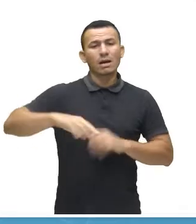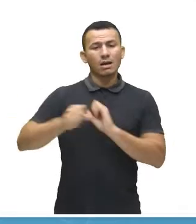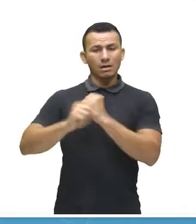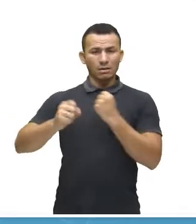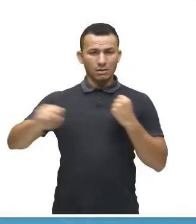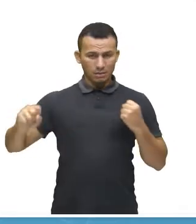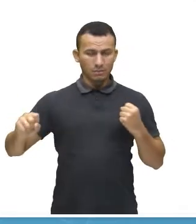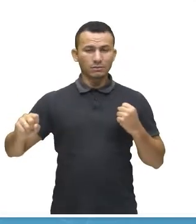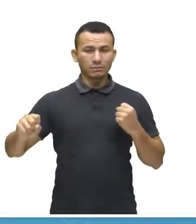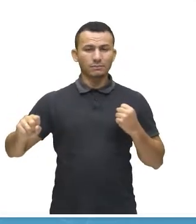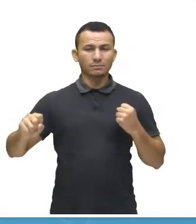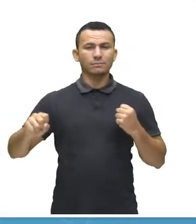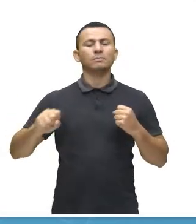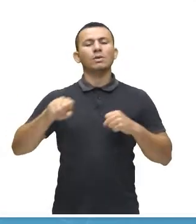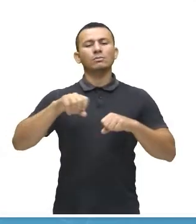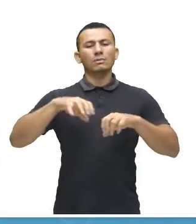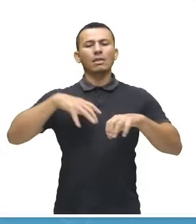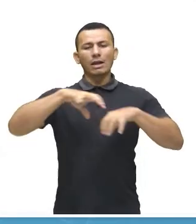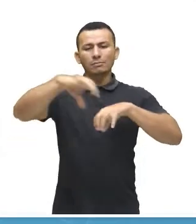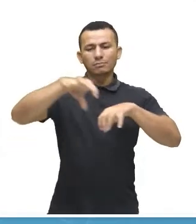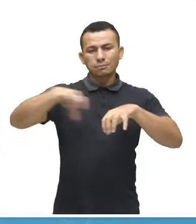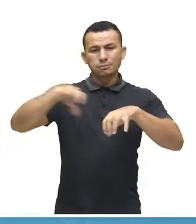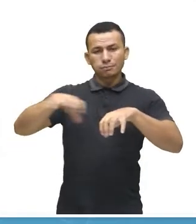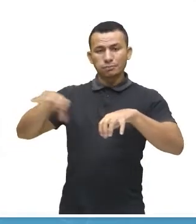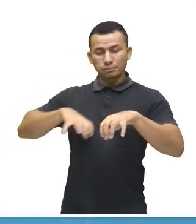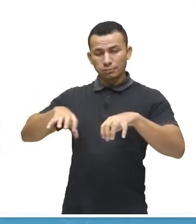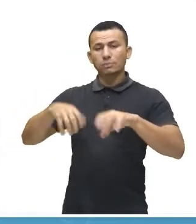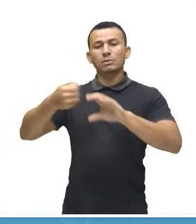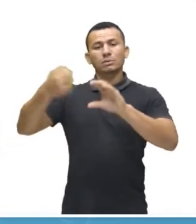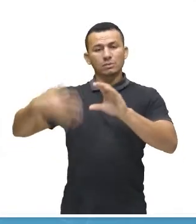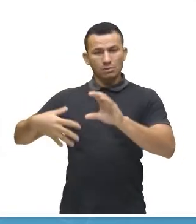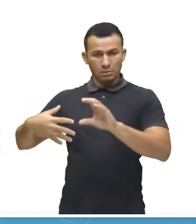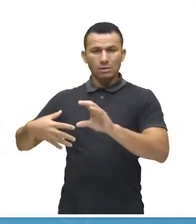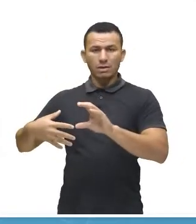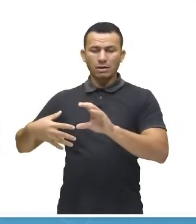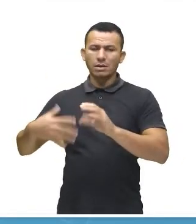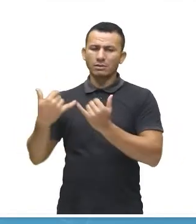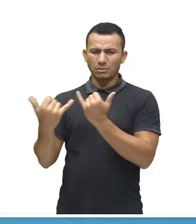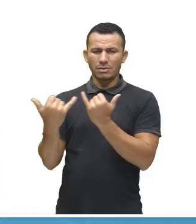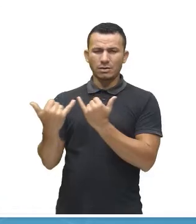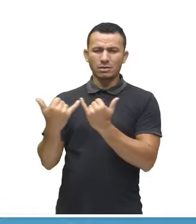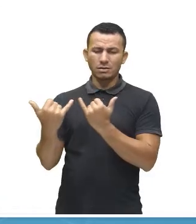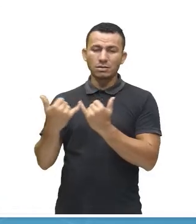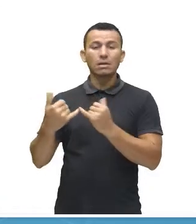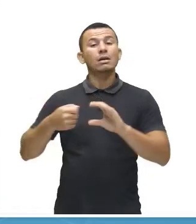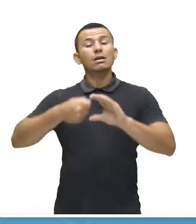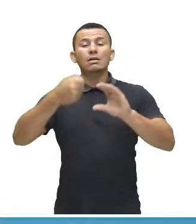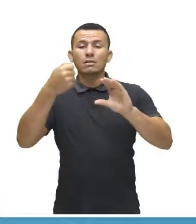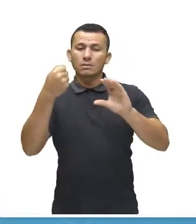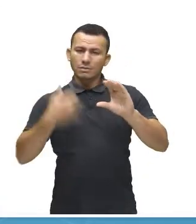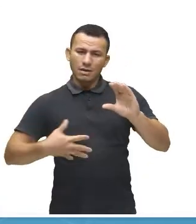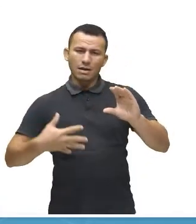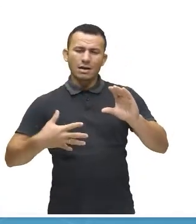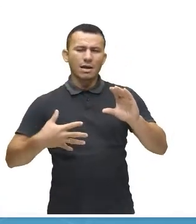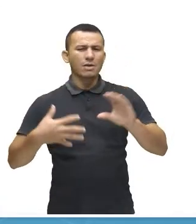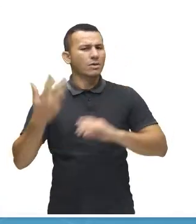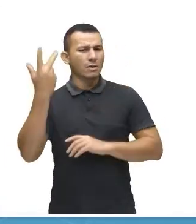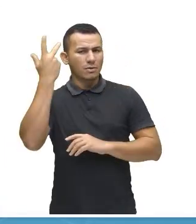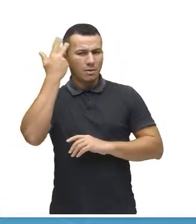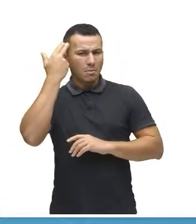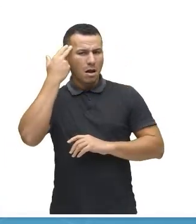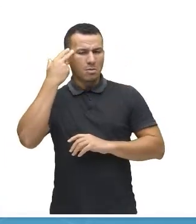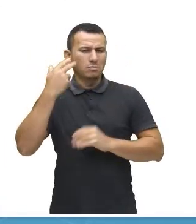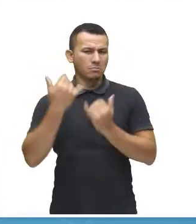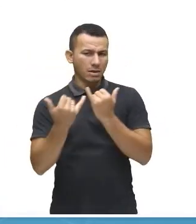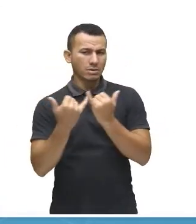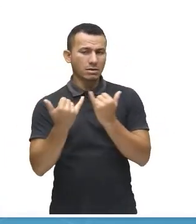território, né? Dividindo aí em áreas com características semelhantes, com características comuns. Então, quando